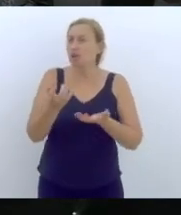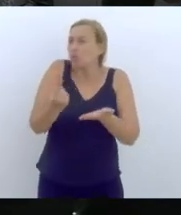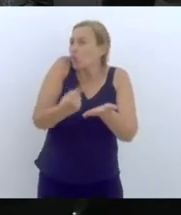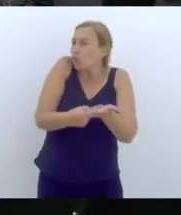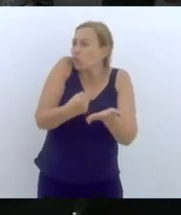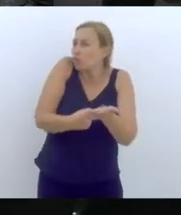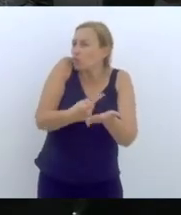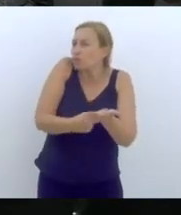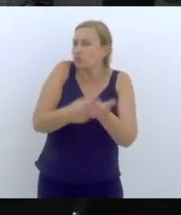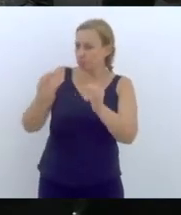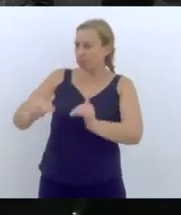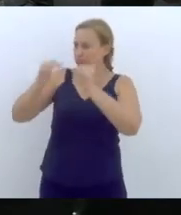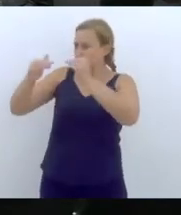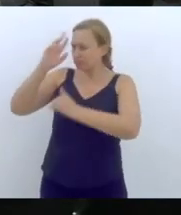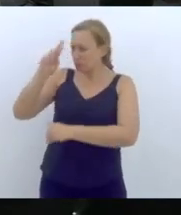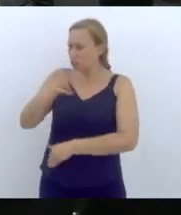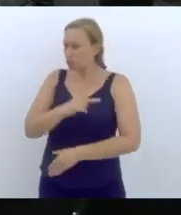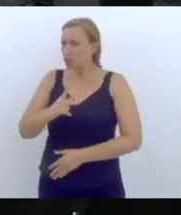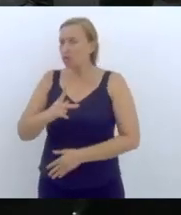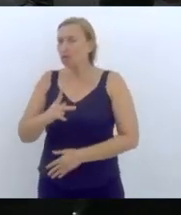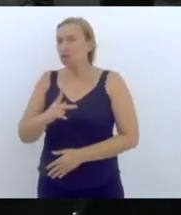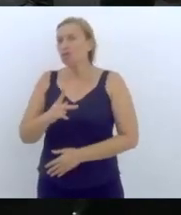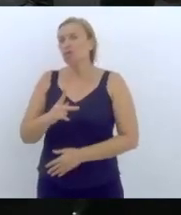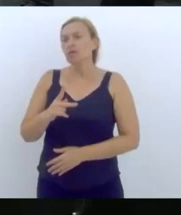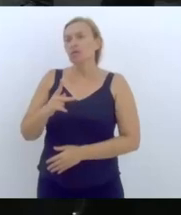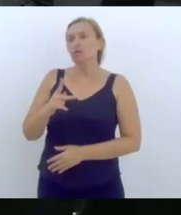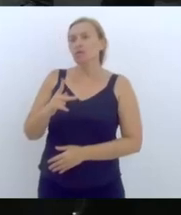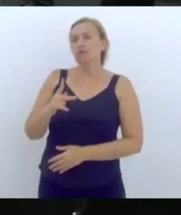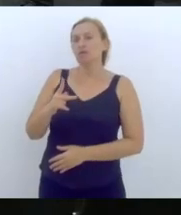com Vossa Excelência, até para que a gente possa